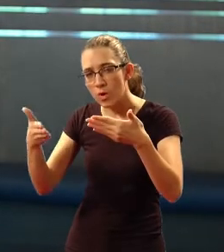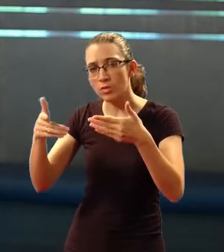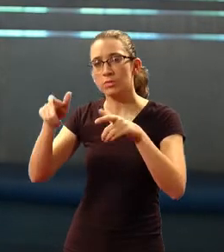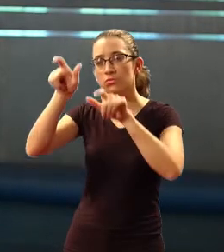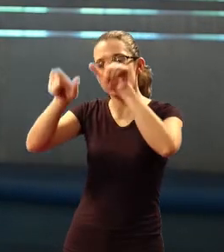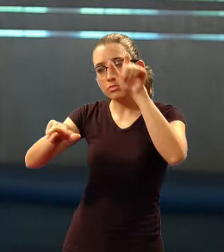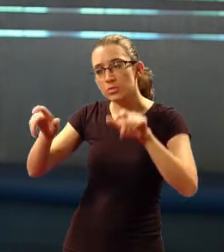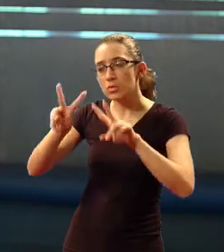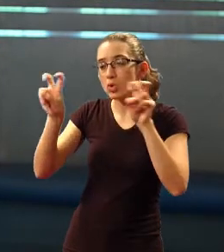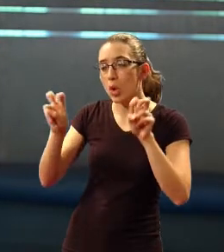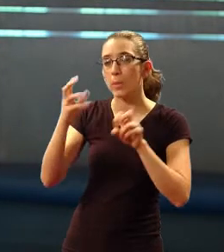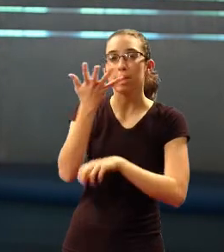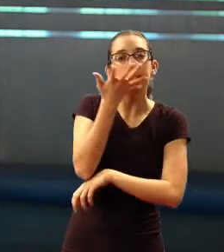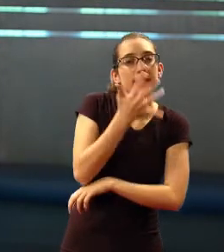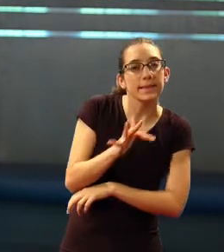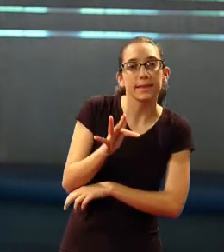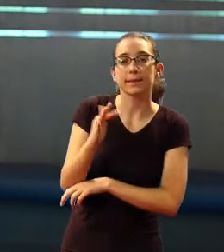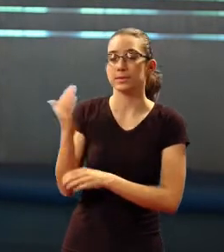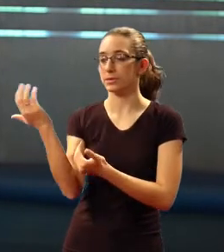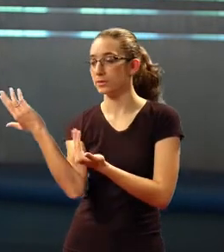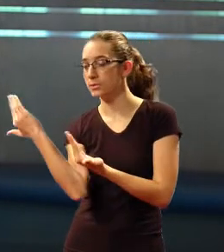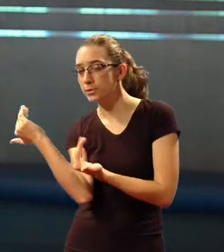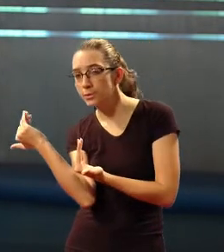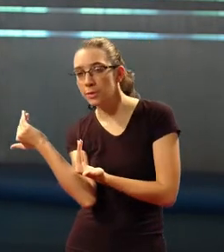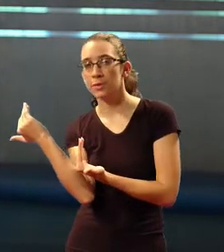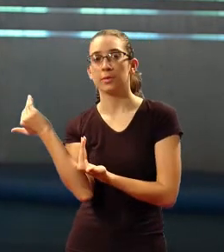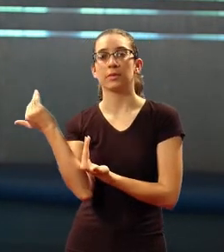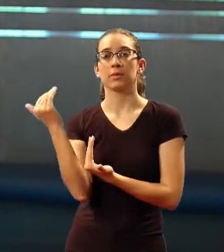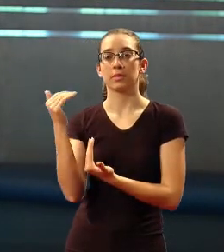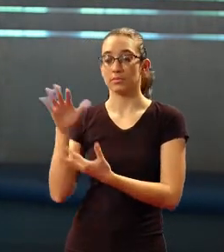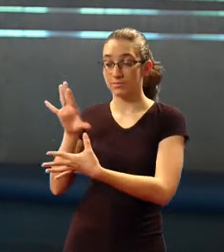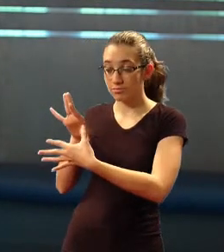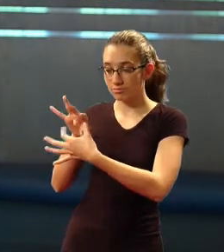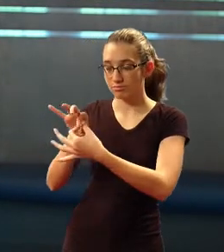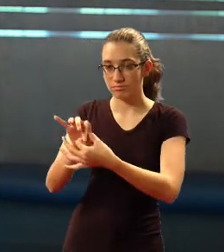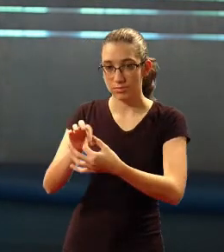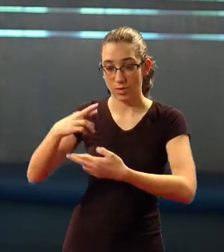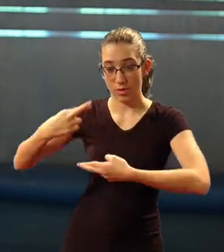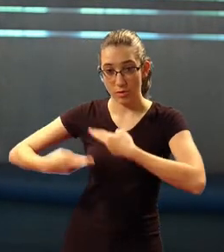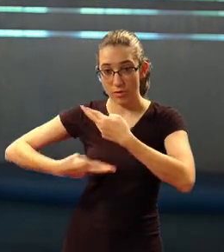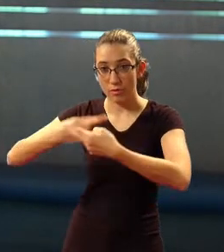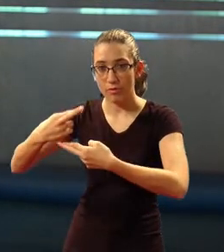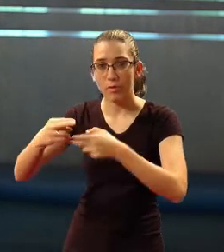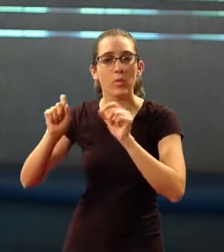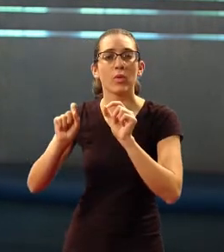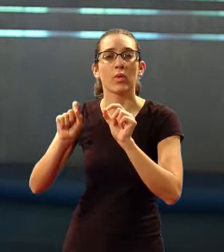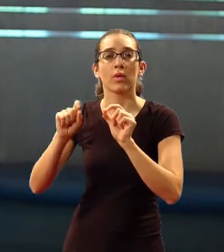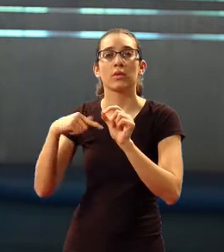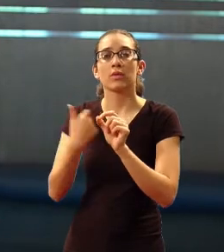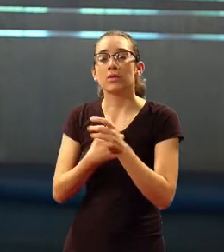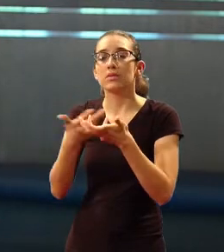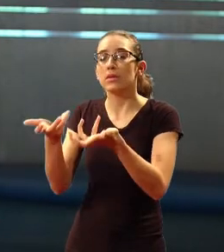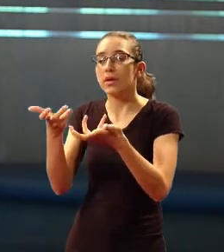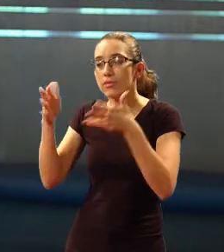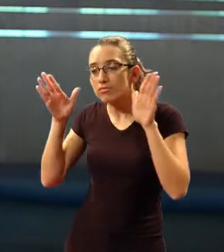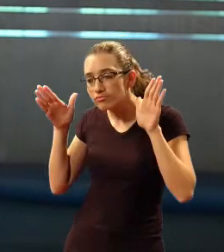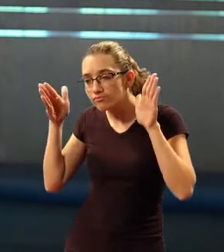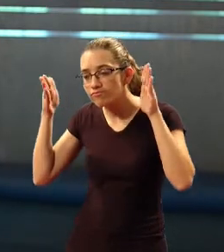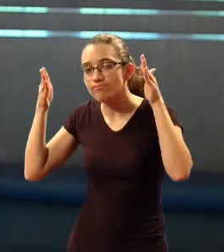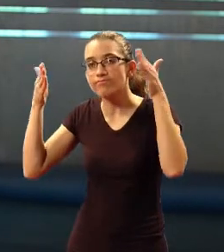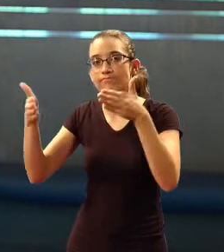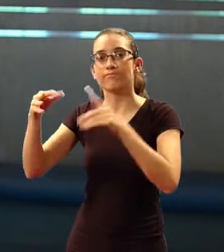representações associadas à infância e à juventude, no contexto da reforma, nós queremos nos